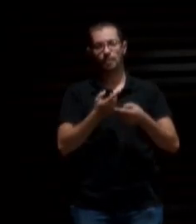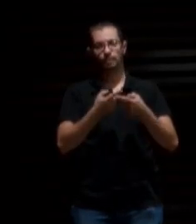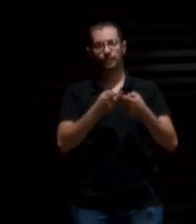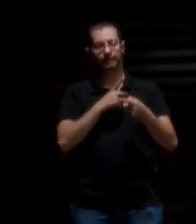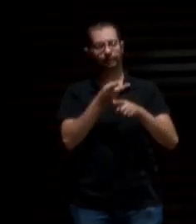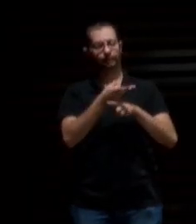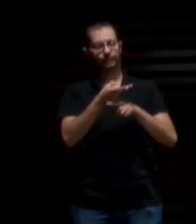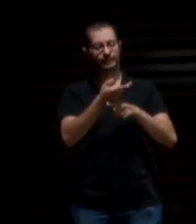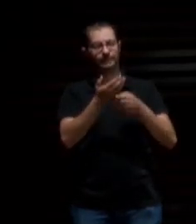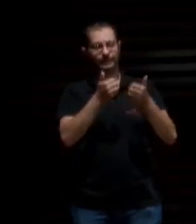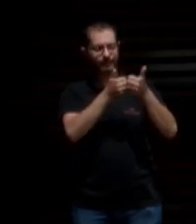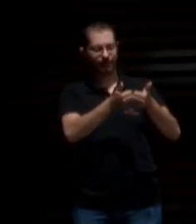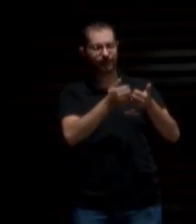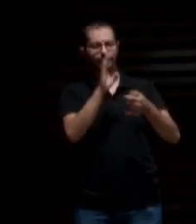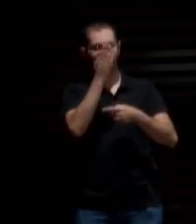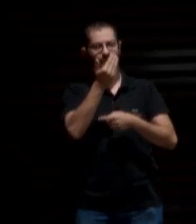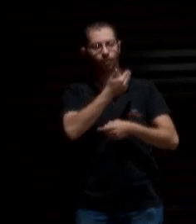ouvidos à verdade, entregam-se às fábulas.